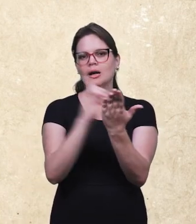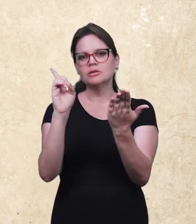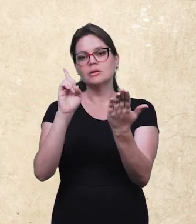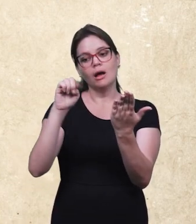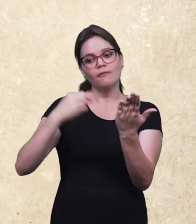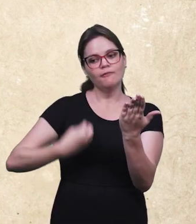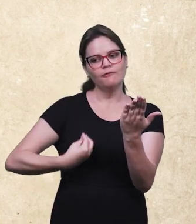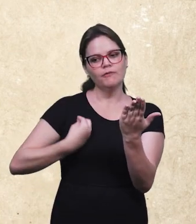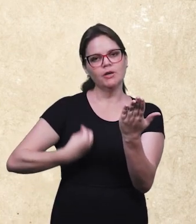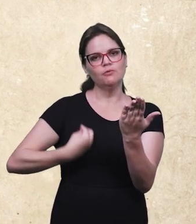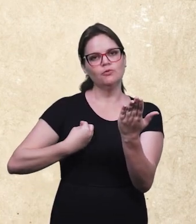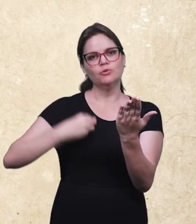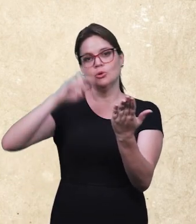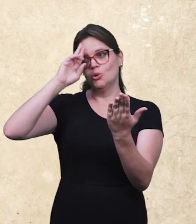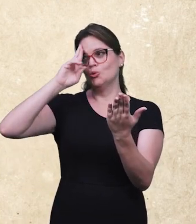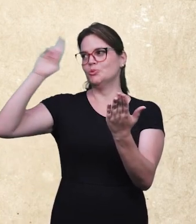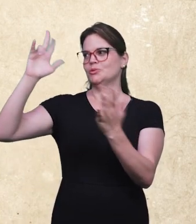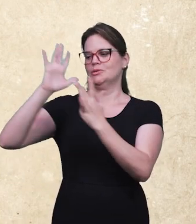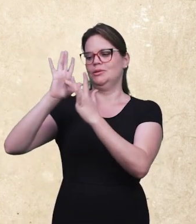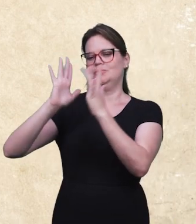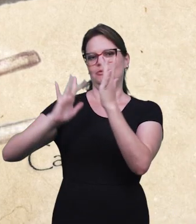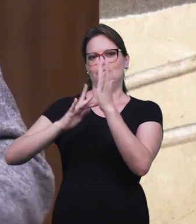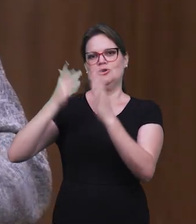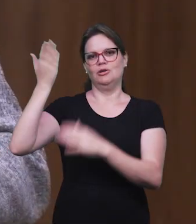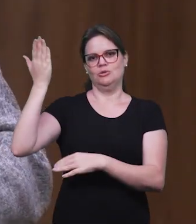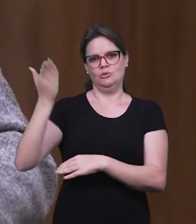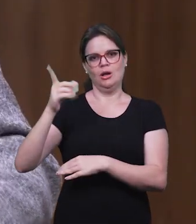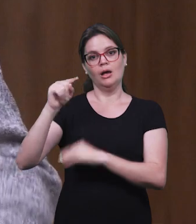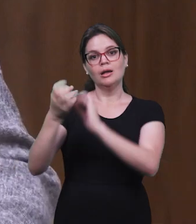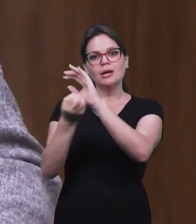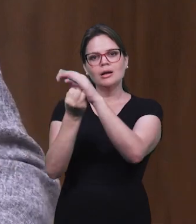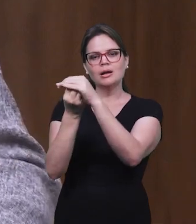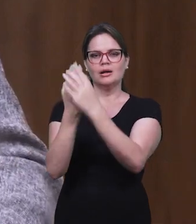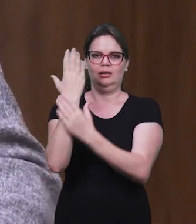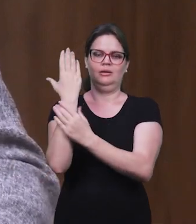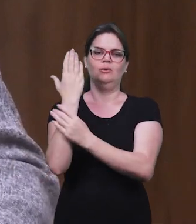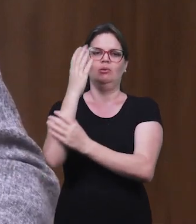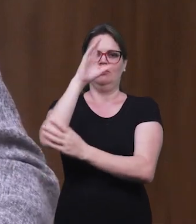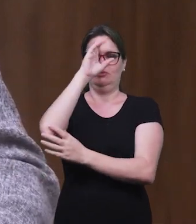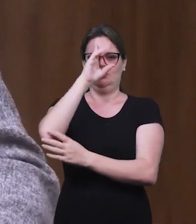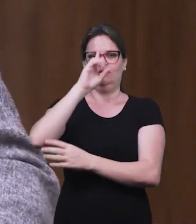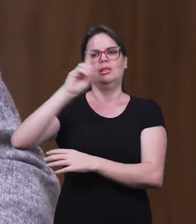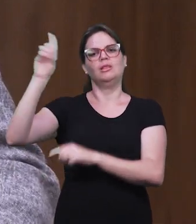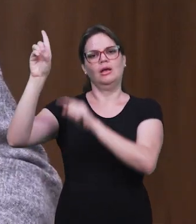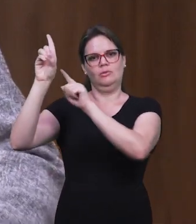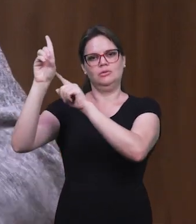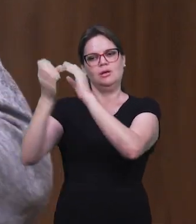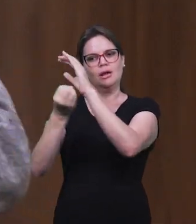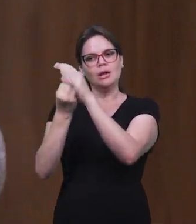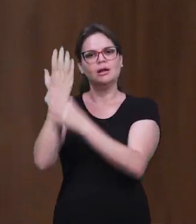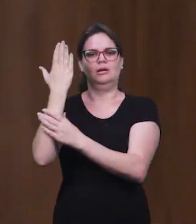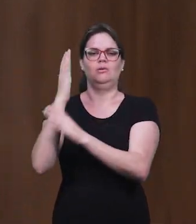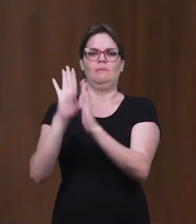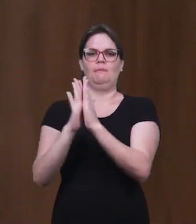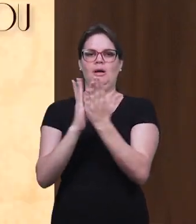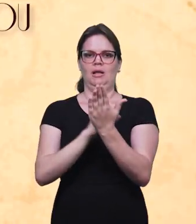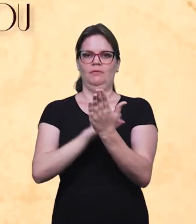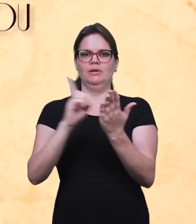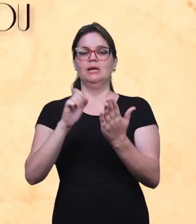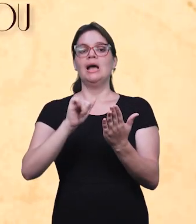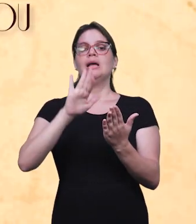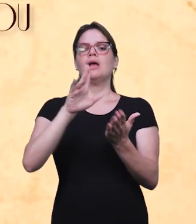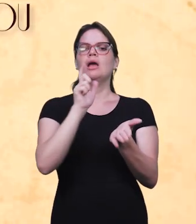escritor. Aonde nós identificamos isso? Vamos então à própria referência da carta. Então vamos